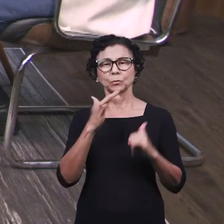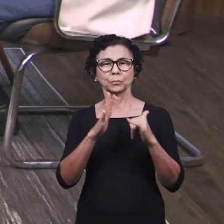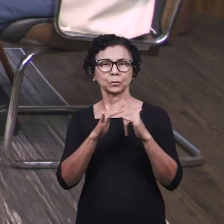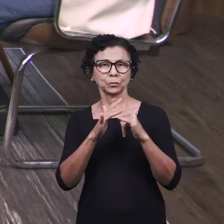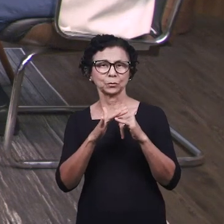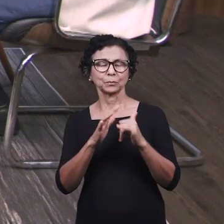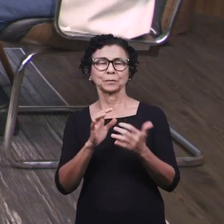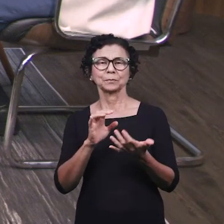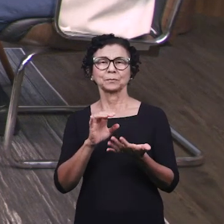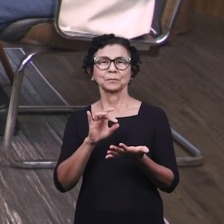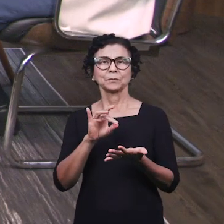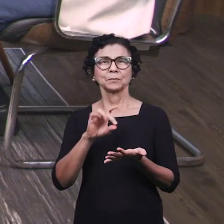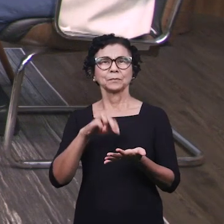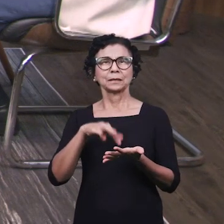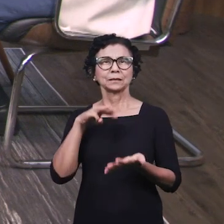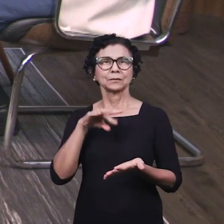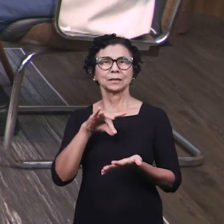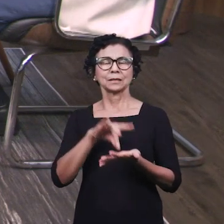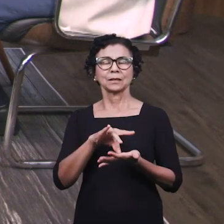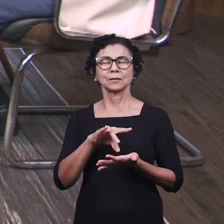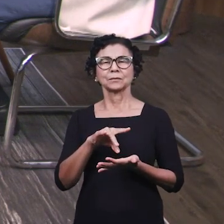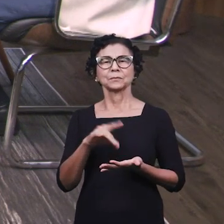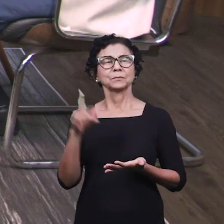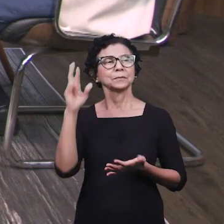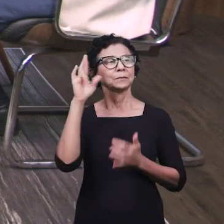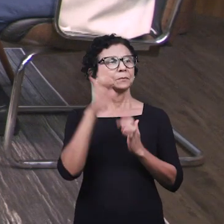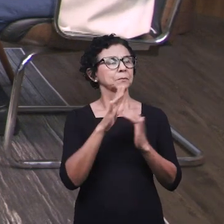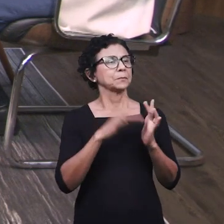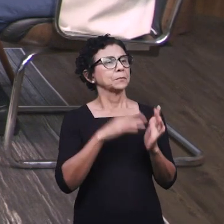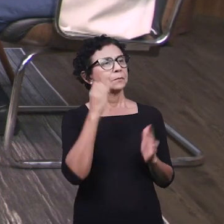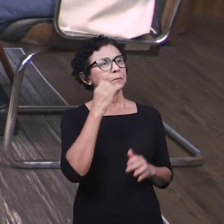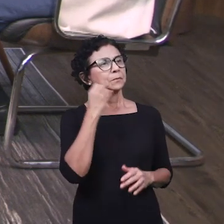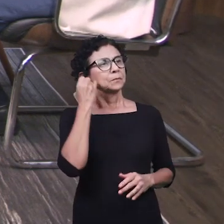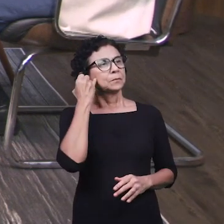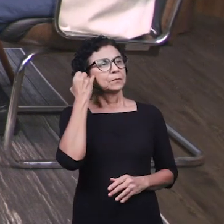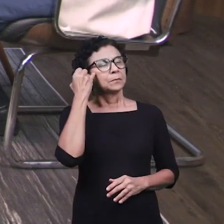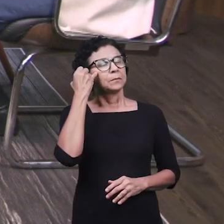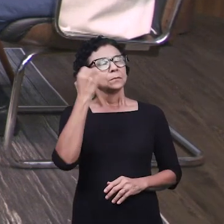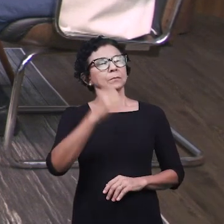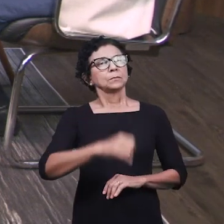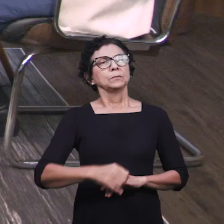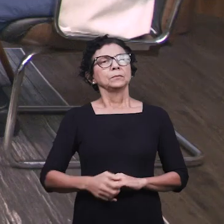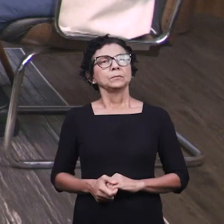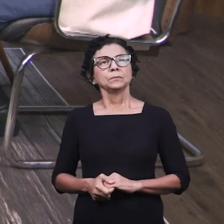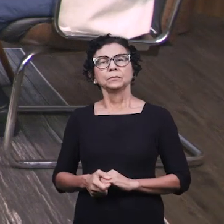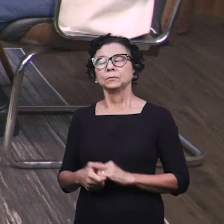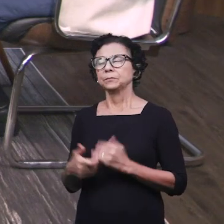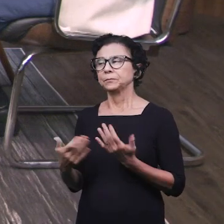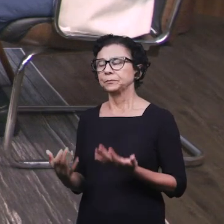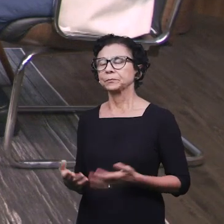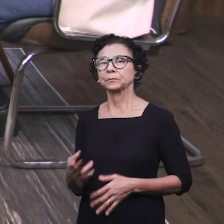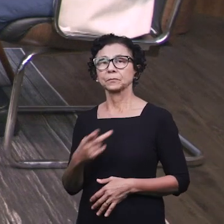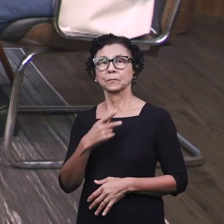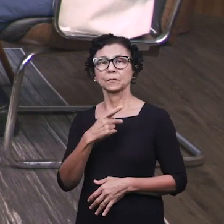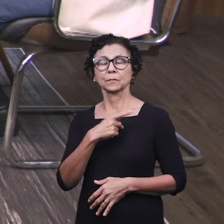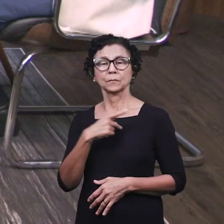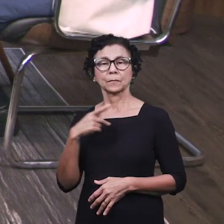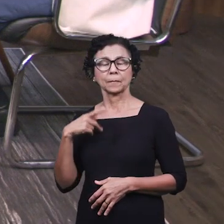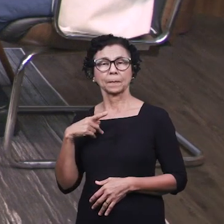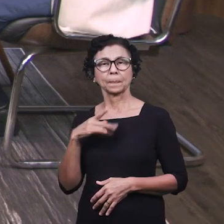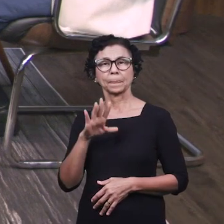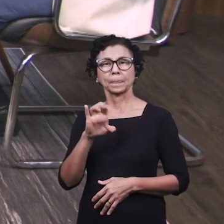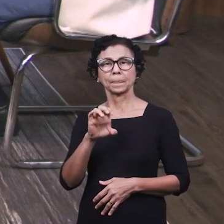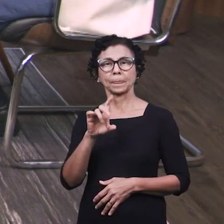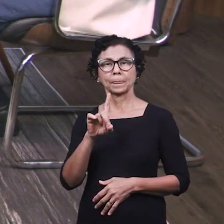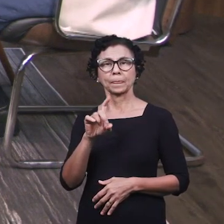perder. Sérgio, paz do Senhor. Pai de São Josias e a todos. Pastor Edson Ian, que é historiador e também profissional de televisão, com